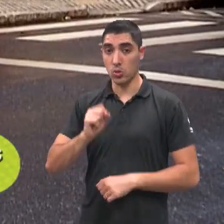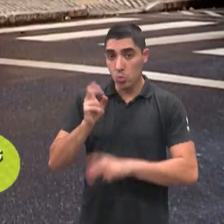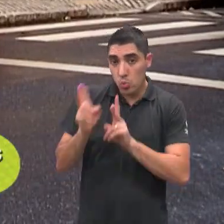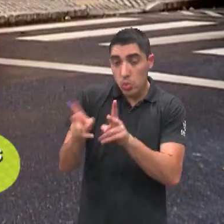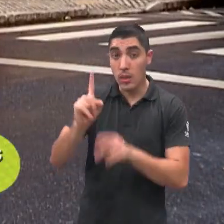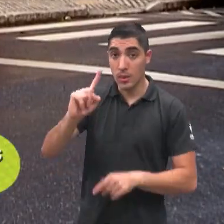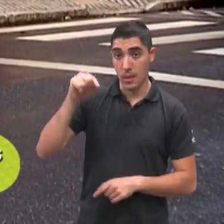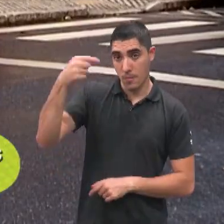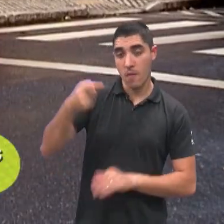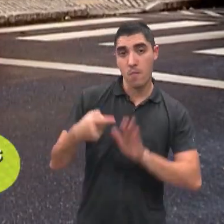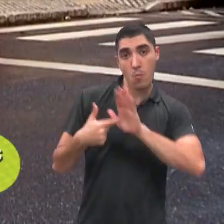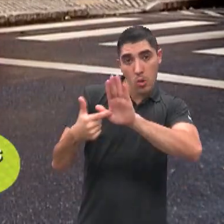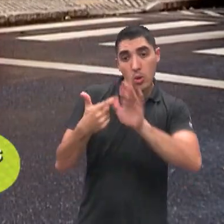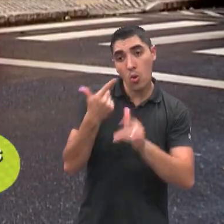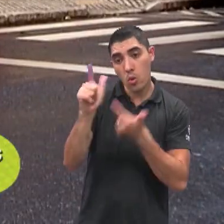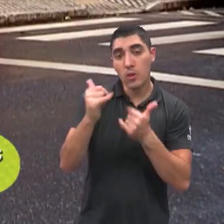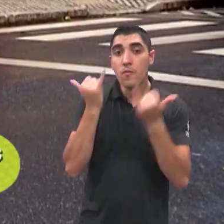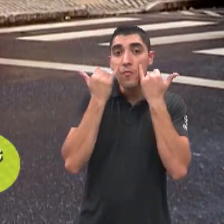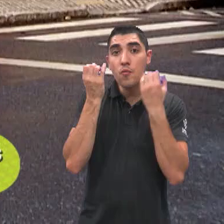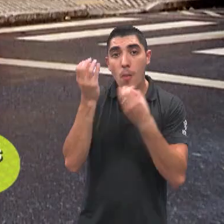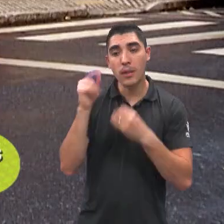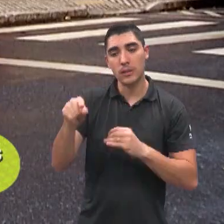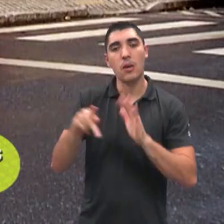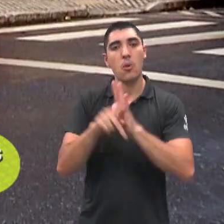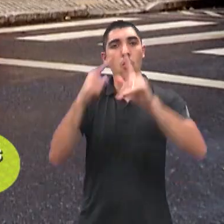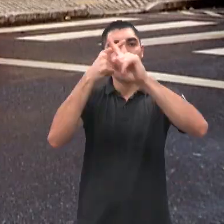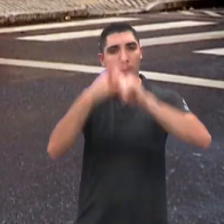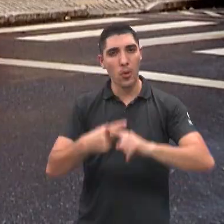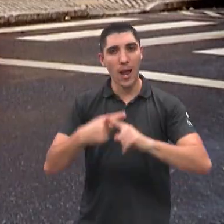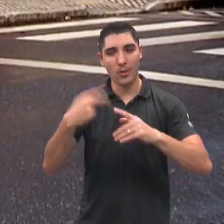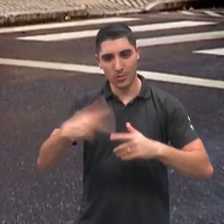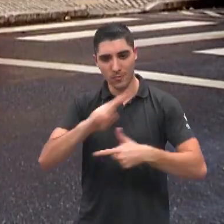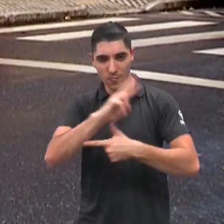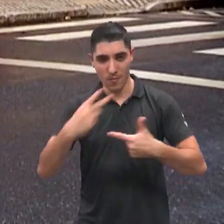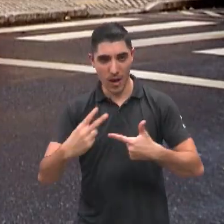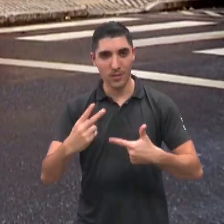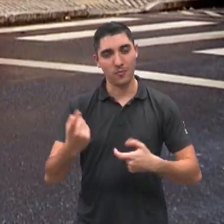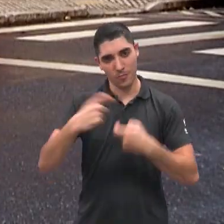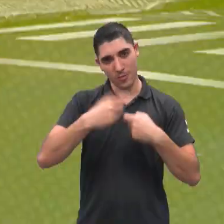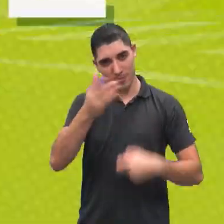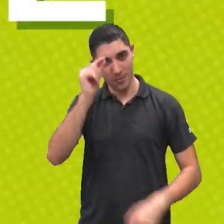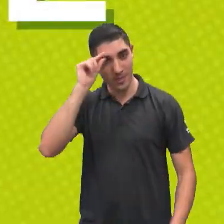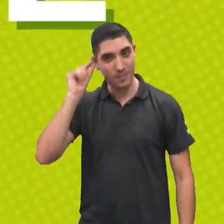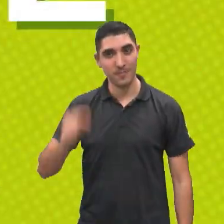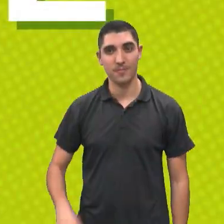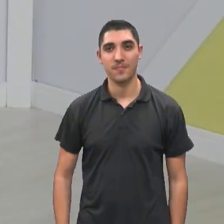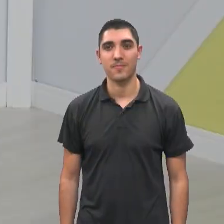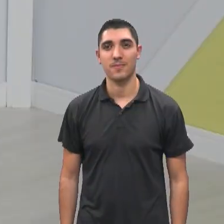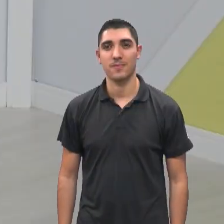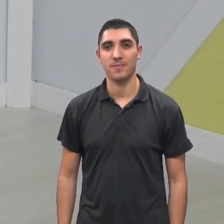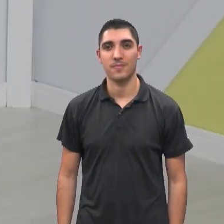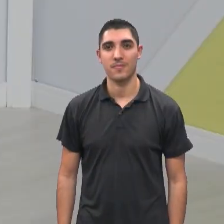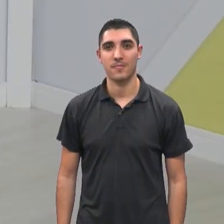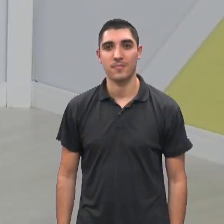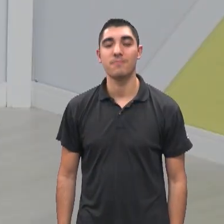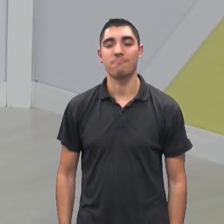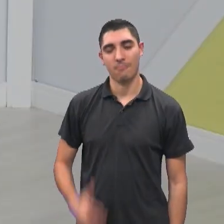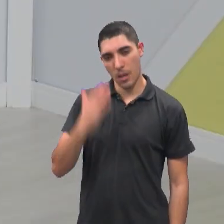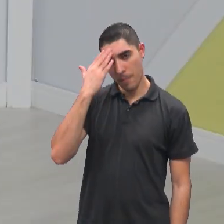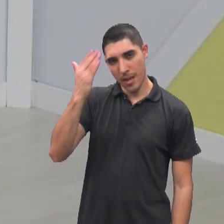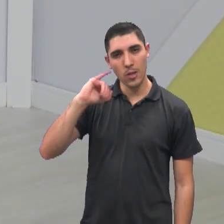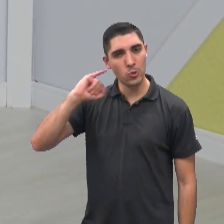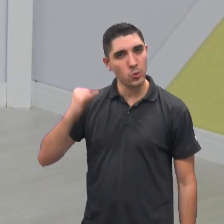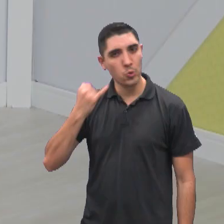mais informações sobre os jogos regionais aqui no Hora do Esporte. Vieira, volto com você no estúdio. Valeu, João. Obrigado